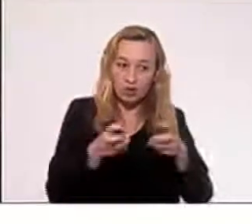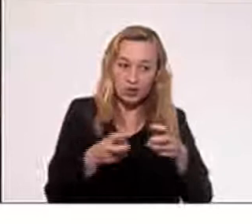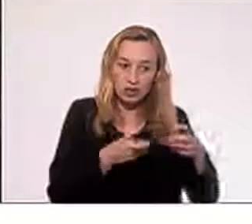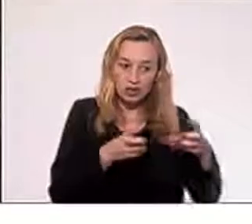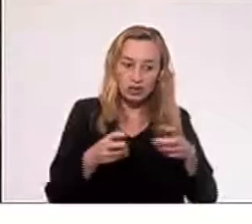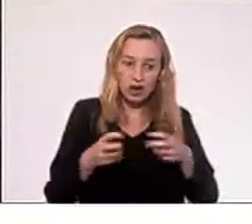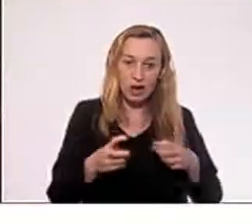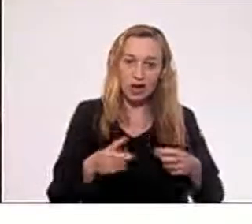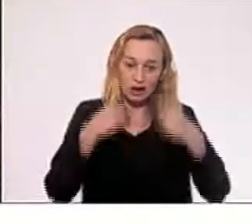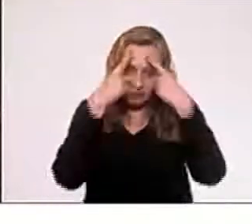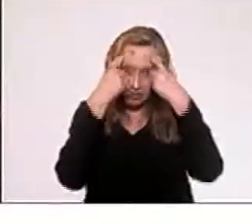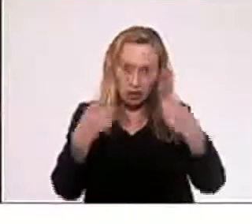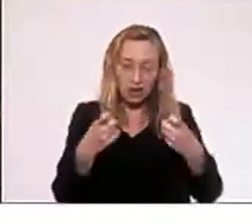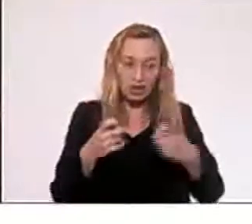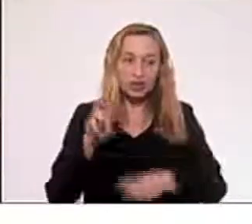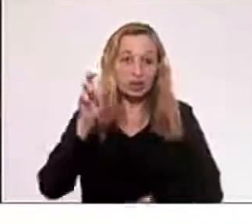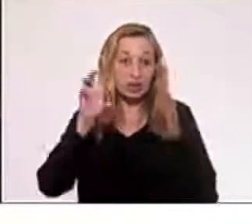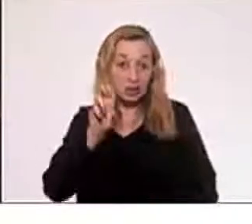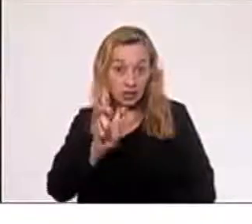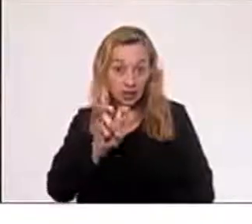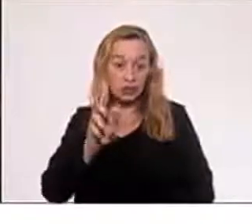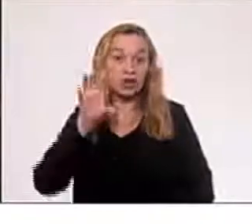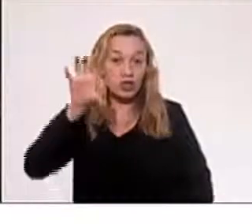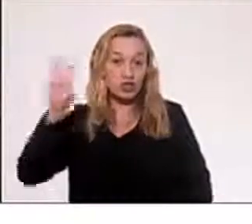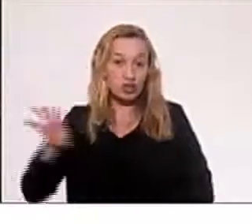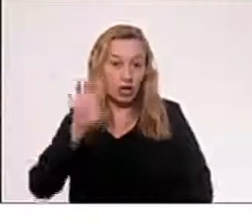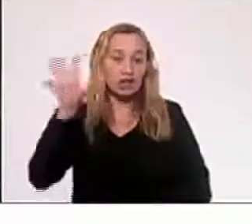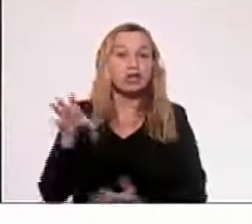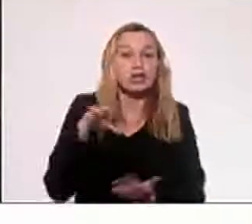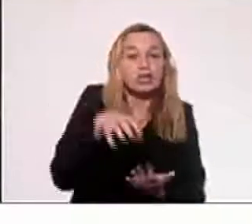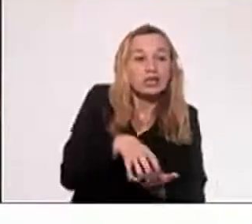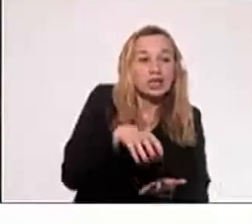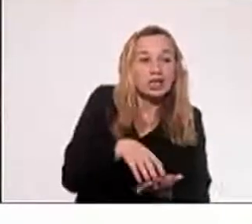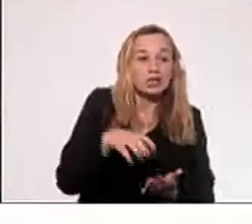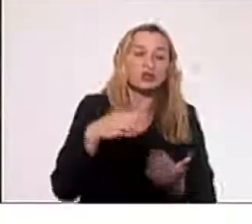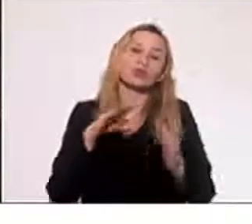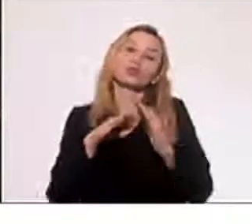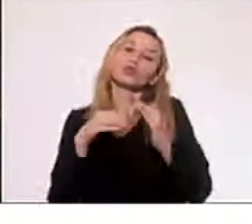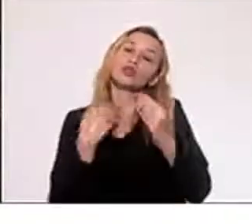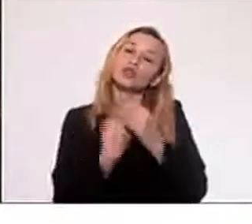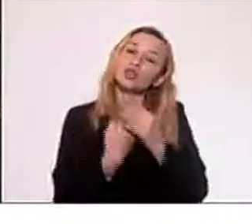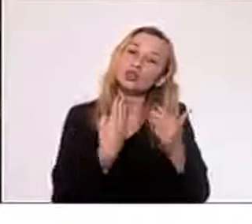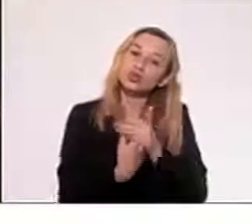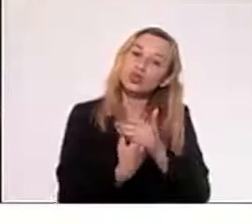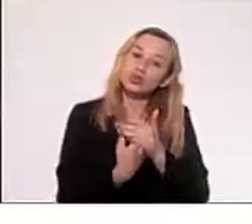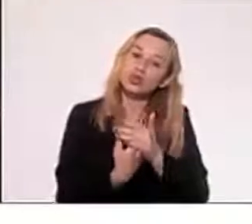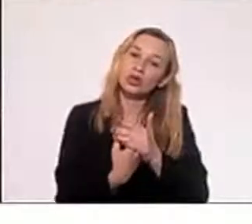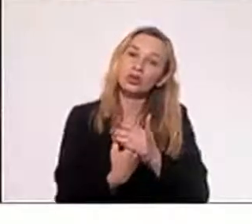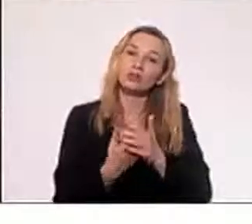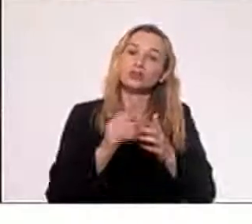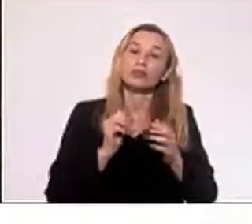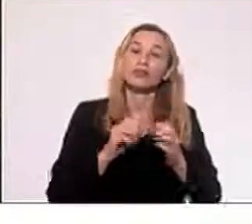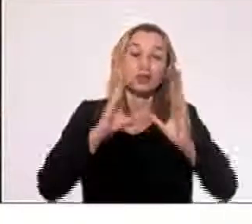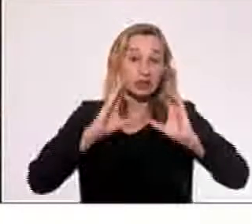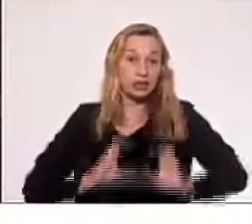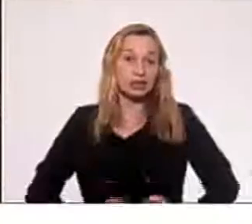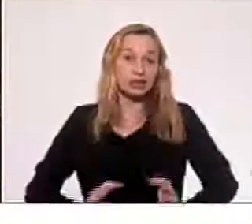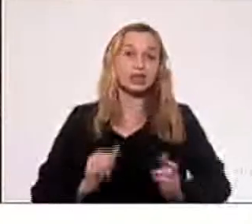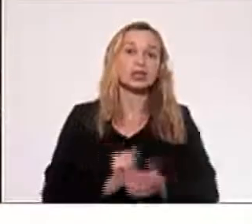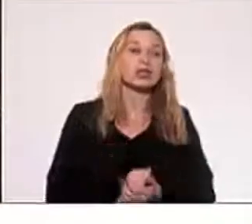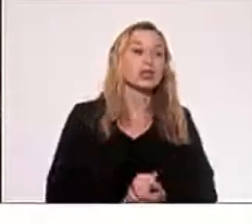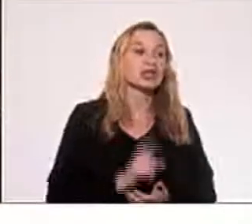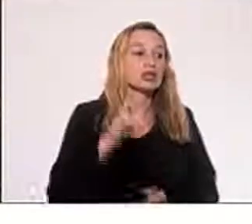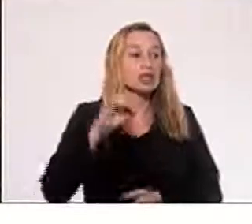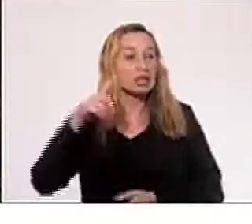e capitaneado entre nós pelo Centro de Estudos de Segurança e Cidadania, um órgão de pesquisa ligado